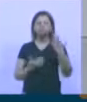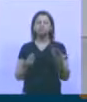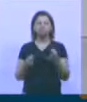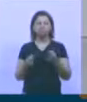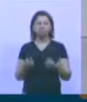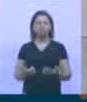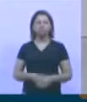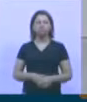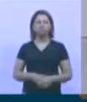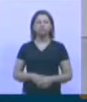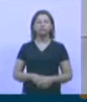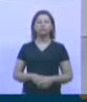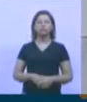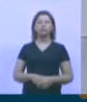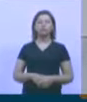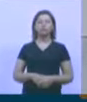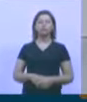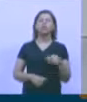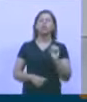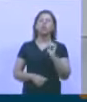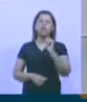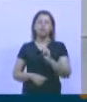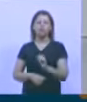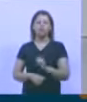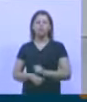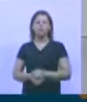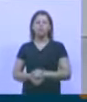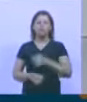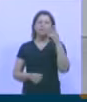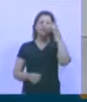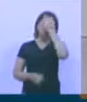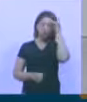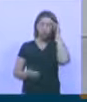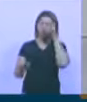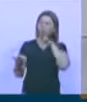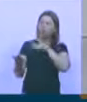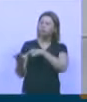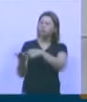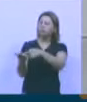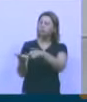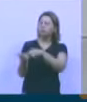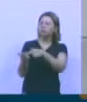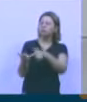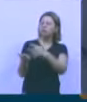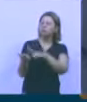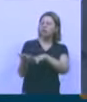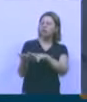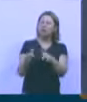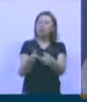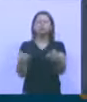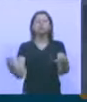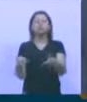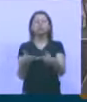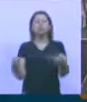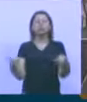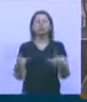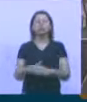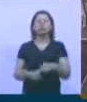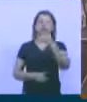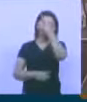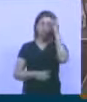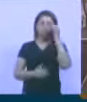mãos. To have the palms read. Para que essa pessoa possa ler a sua sorte, a sua Either mão. To know their future. As